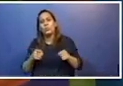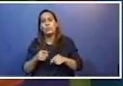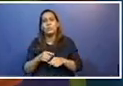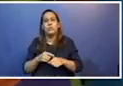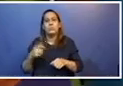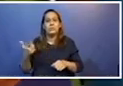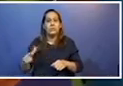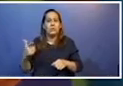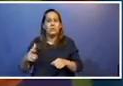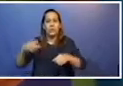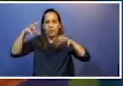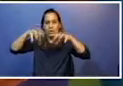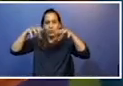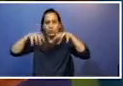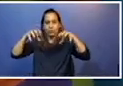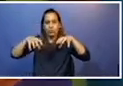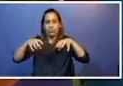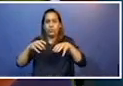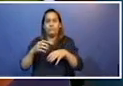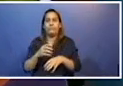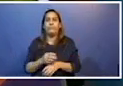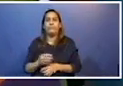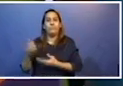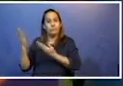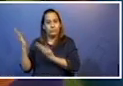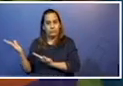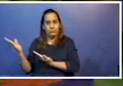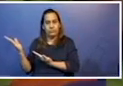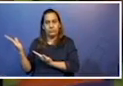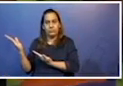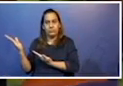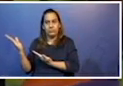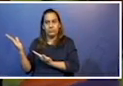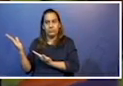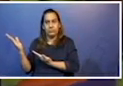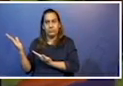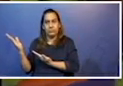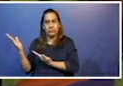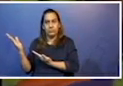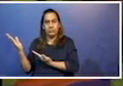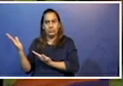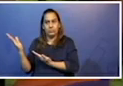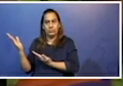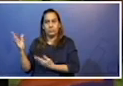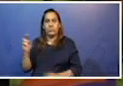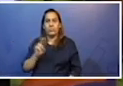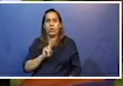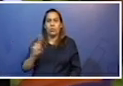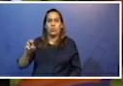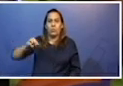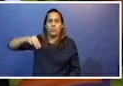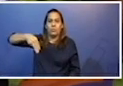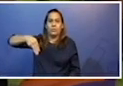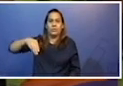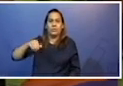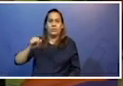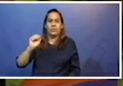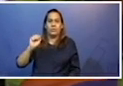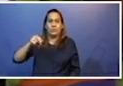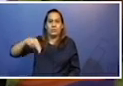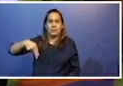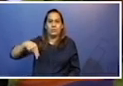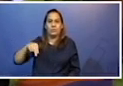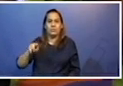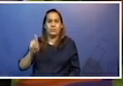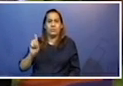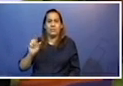aí embaixo, na apostila, vocês vão ver essa imagem. Olha a imagem de um cacto. Esse aqui é o mandacaru. É um dos tipos de